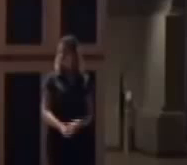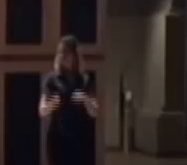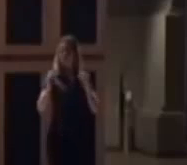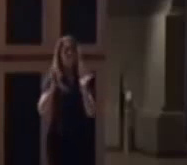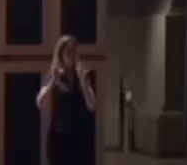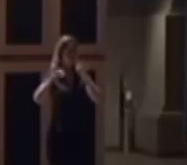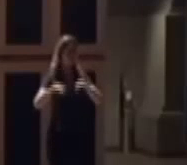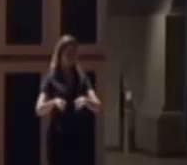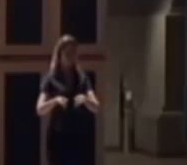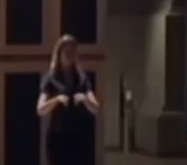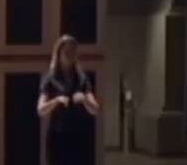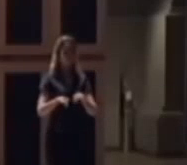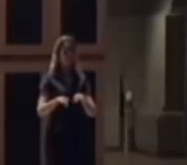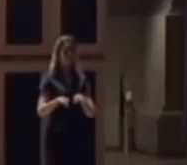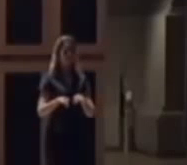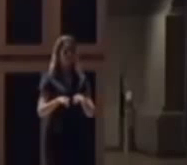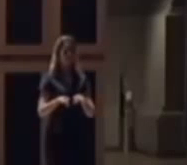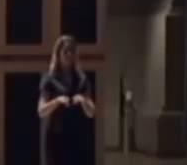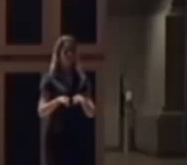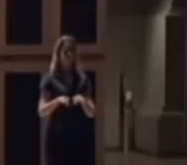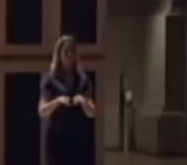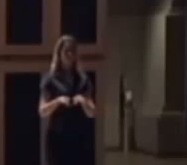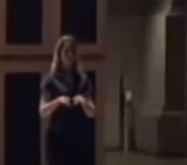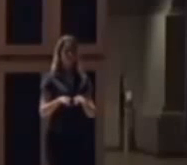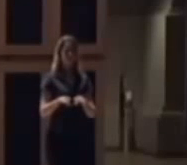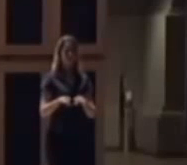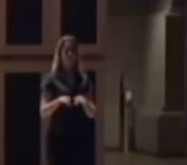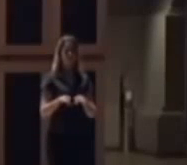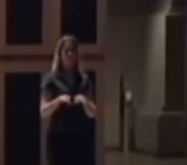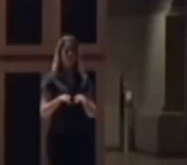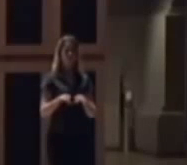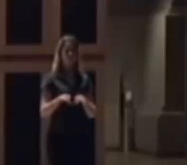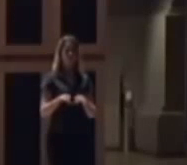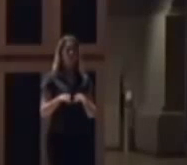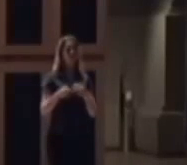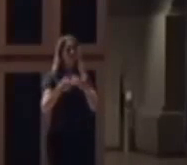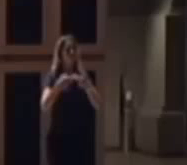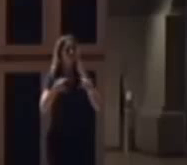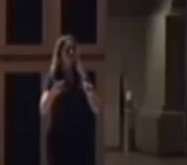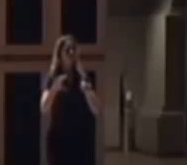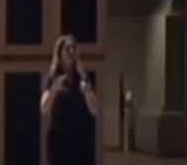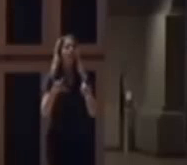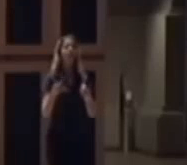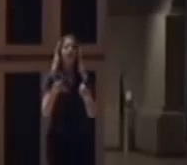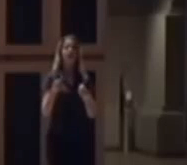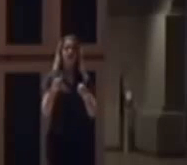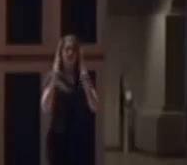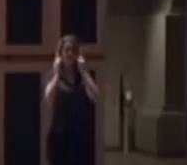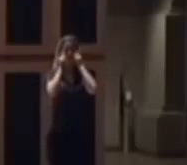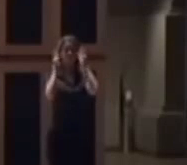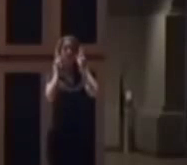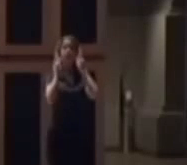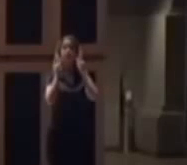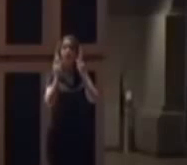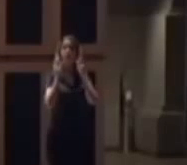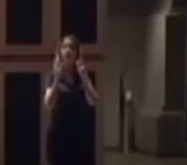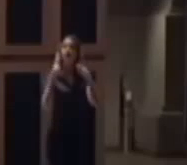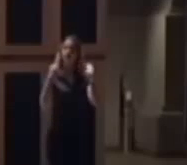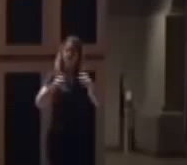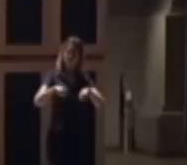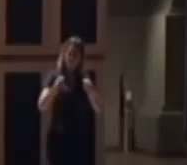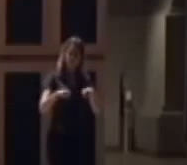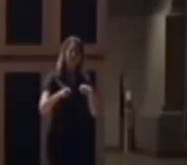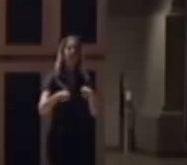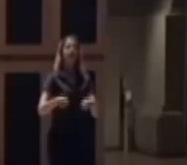finalizar, limites e desafios, pontos que a gente acredita que são pontos de atenção e que devem ser